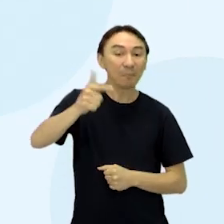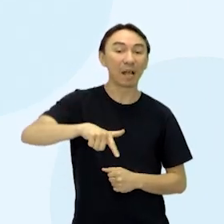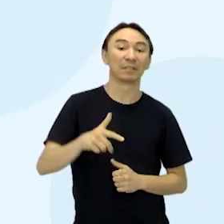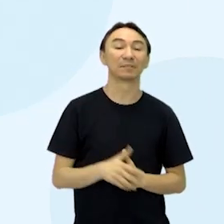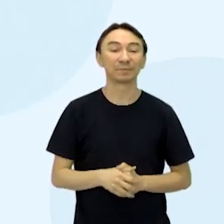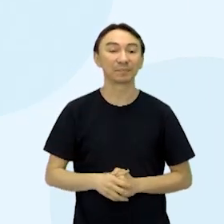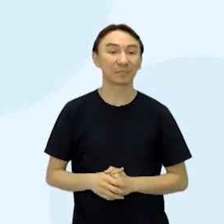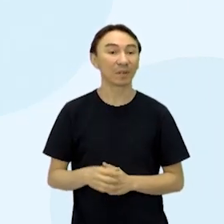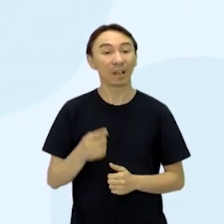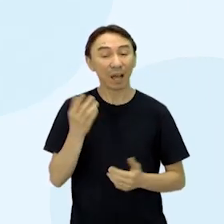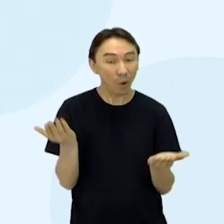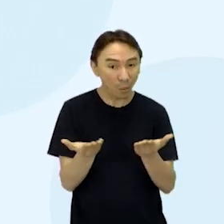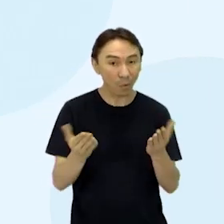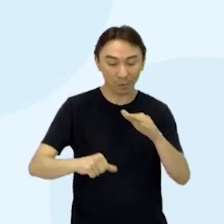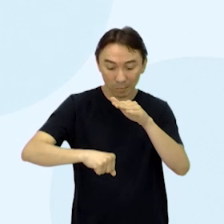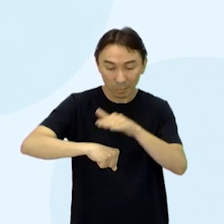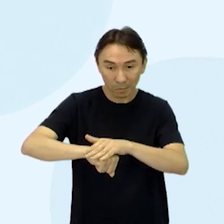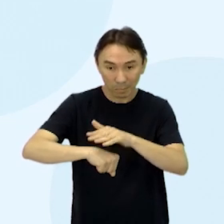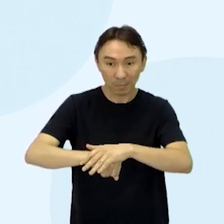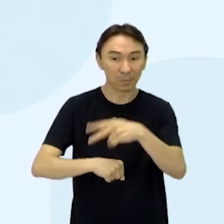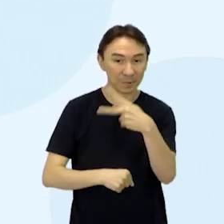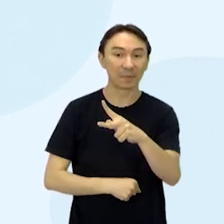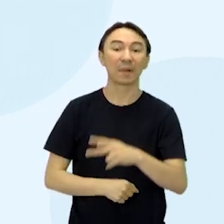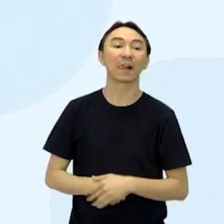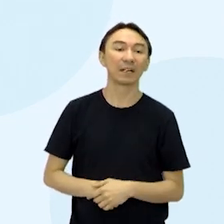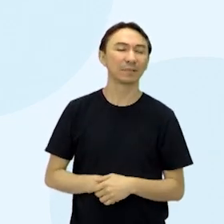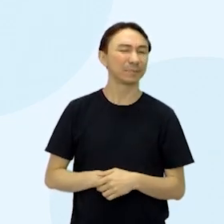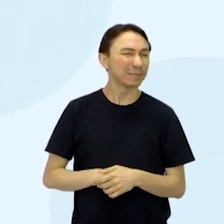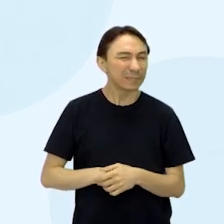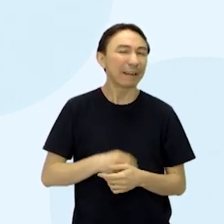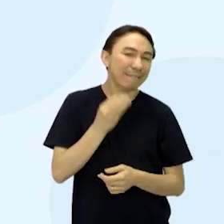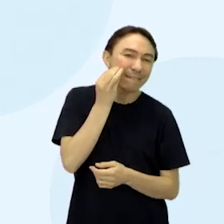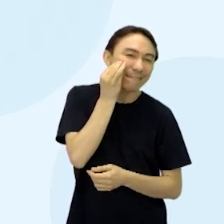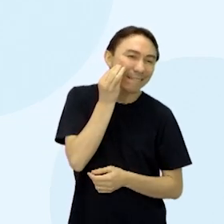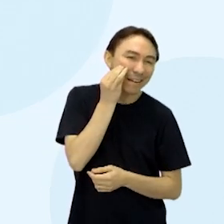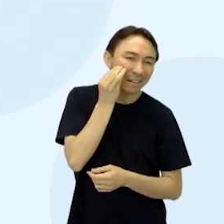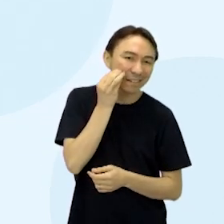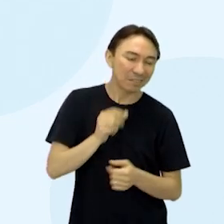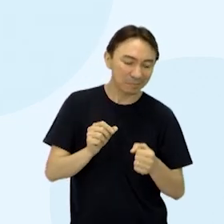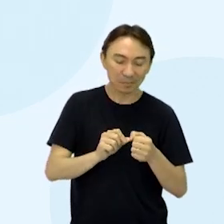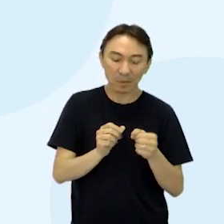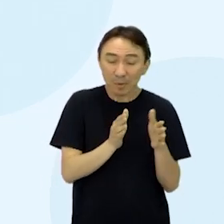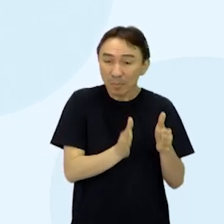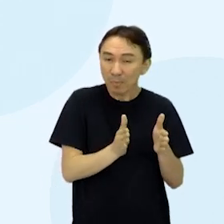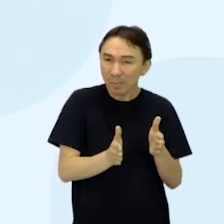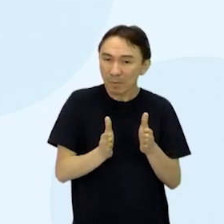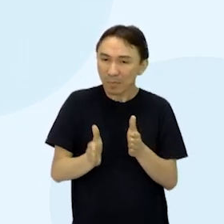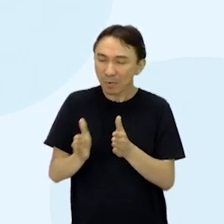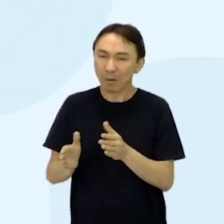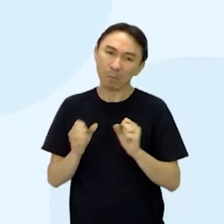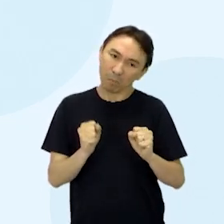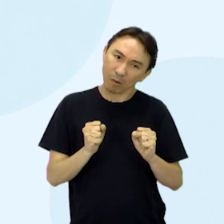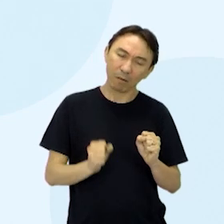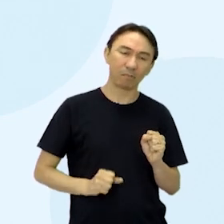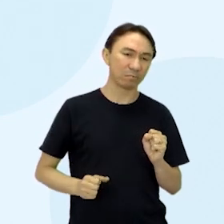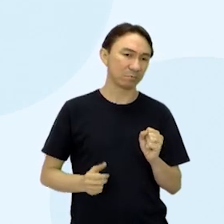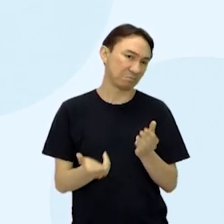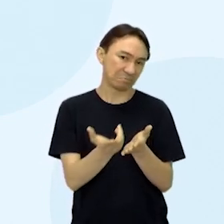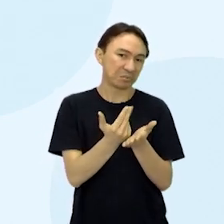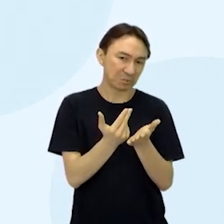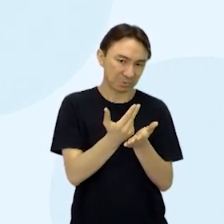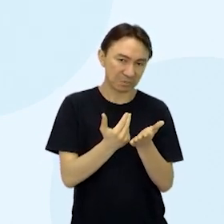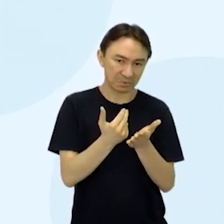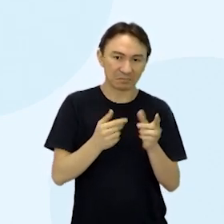Ó, agora é a vez de vocês. Tenta fazer uma sequência numérica ou figural, pode ser por figuras também, né?